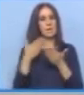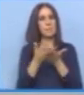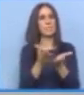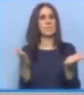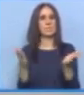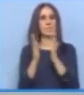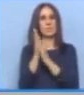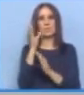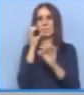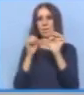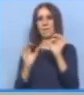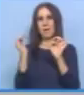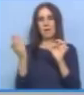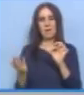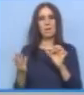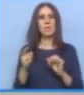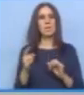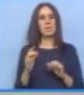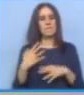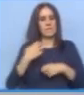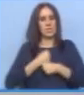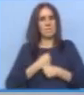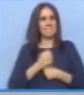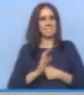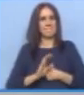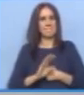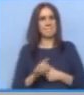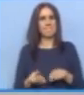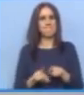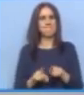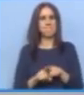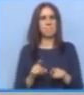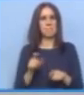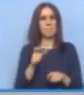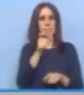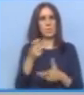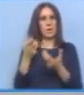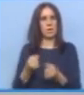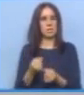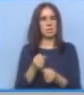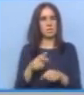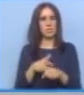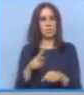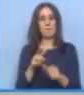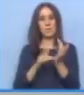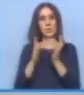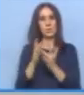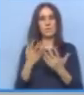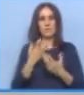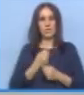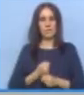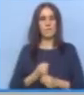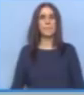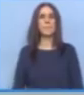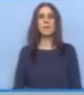à palavra de Deus e não fecharmos-nos como muita gente se fechava no tempo de Jesus. Padre André